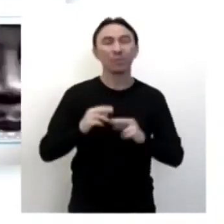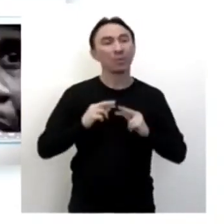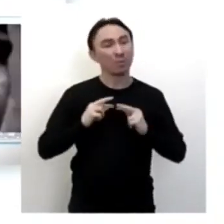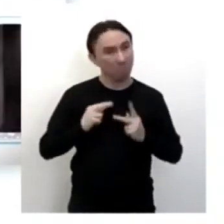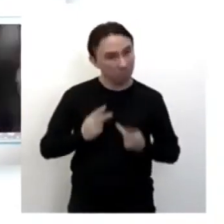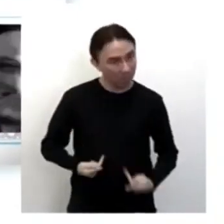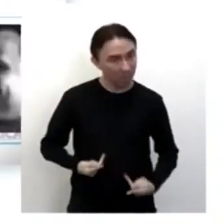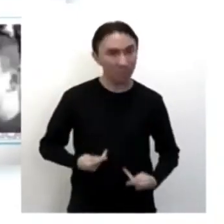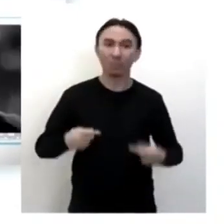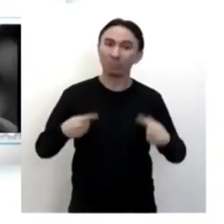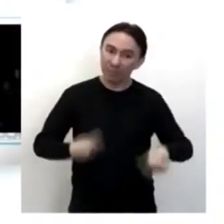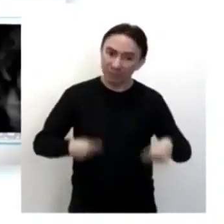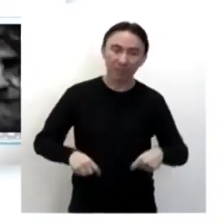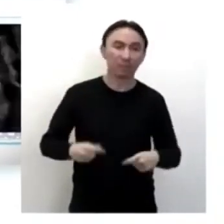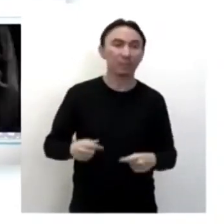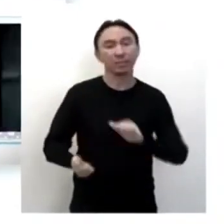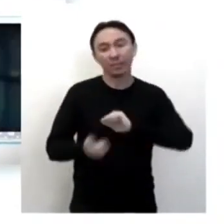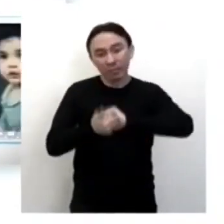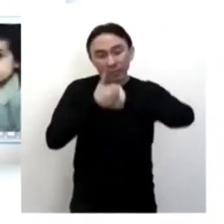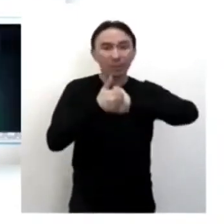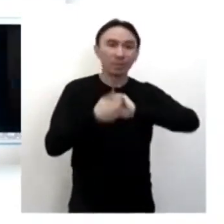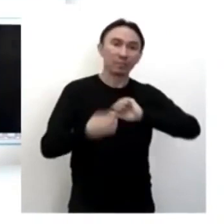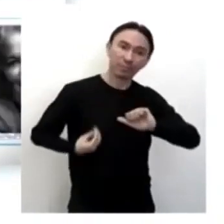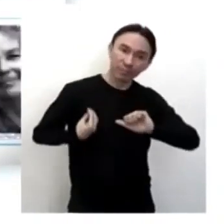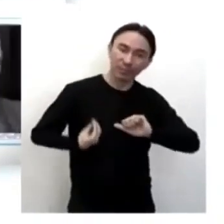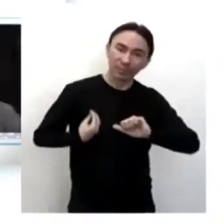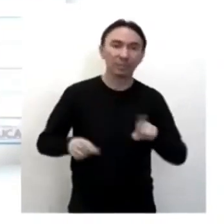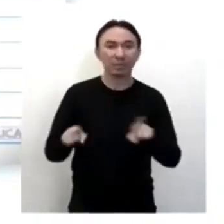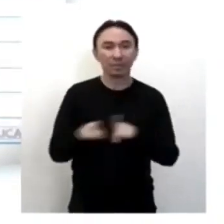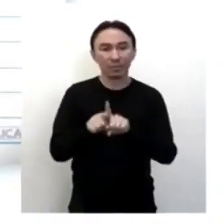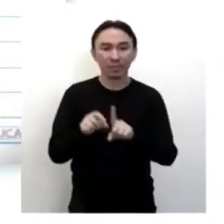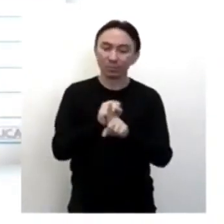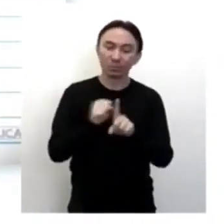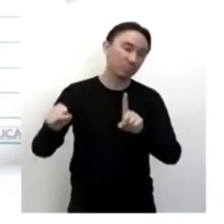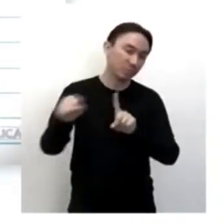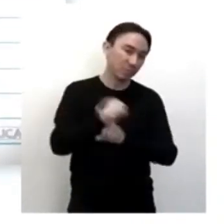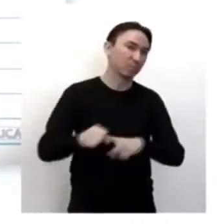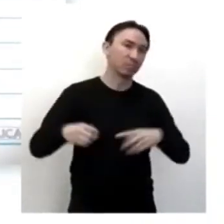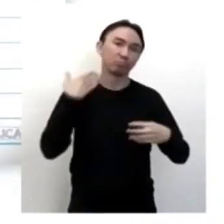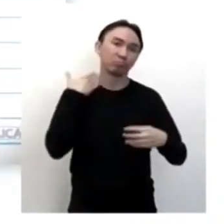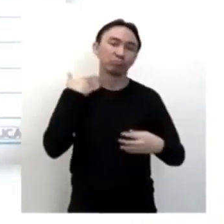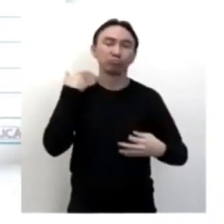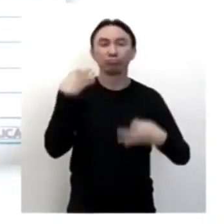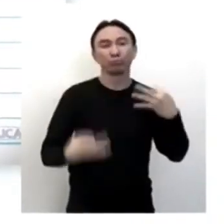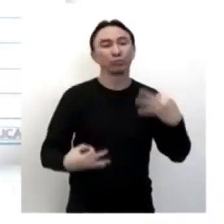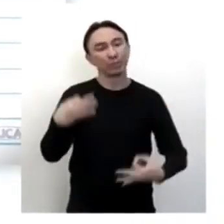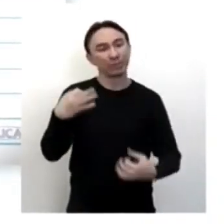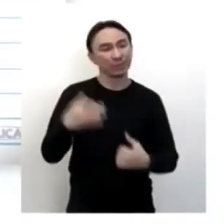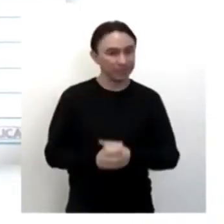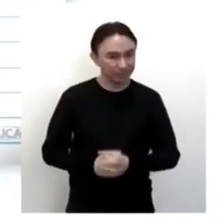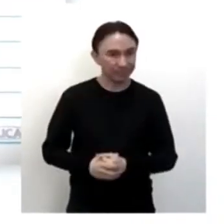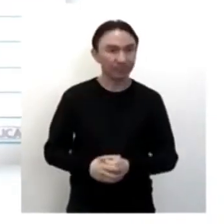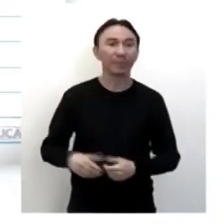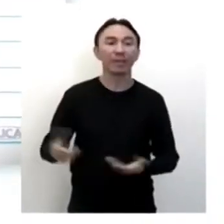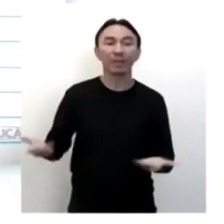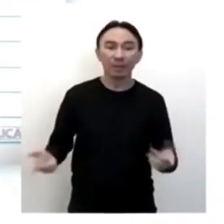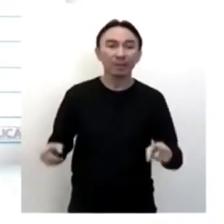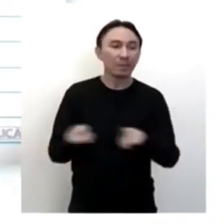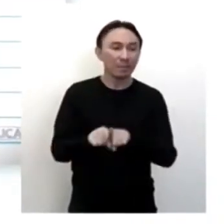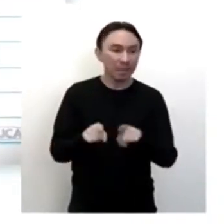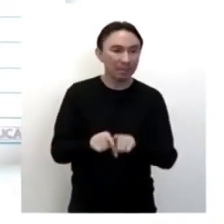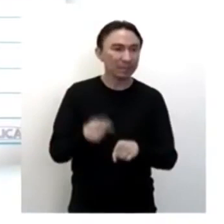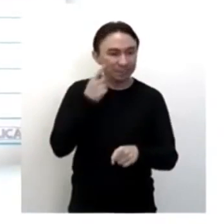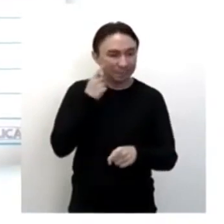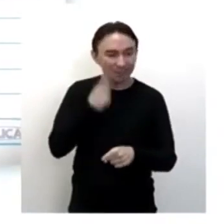melhoria da qualidade de vida e à justiça social. Os 21 indicadores abrangem os temas população, trabalho e